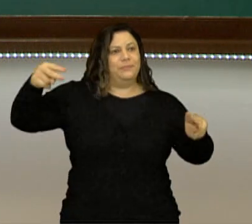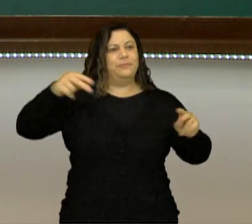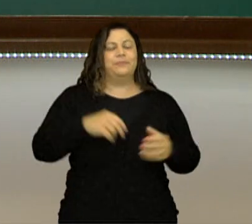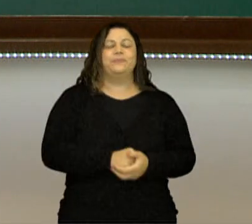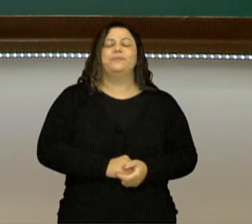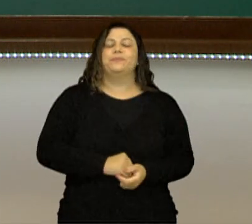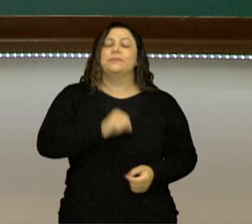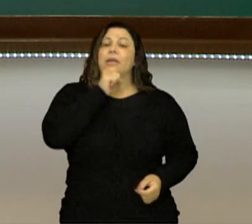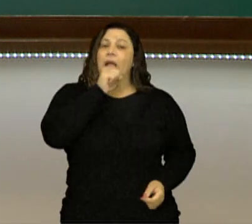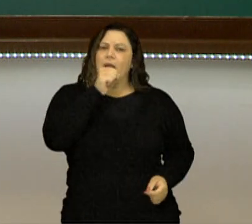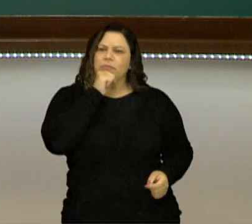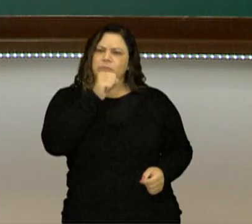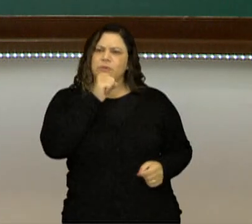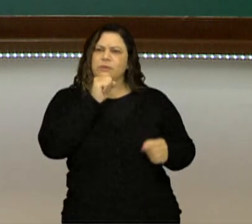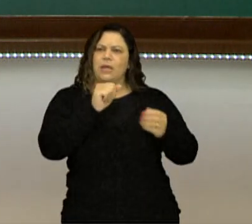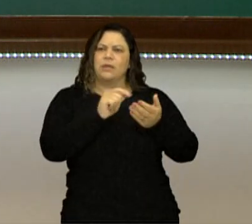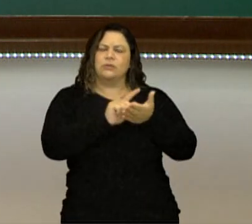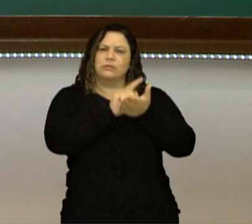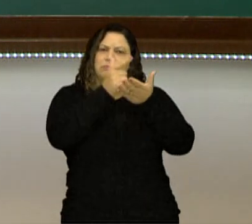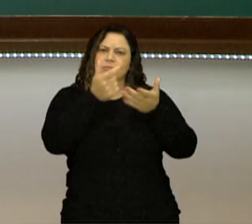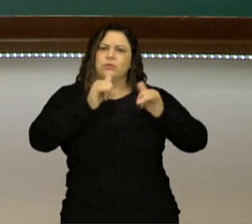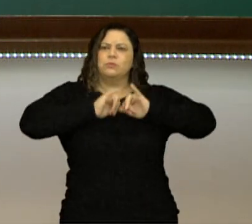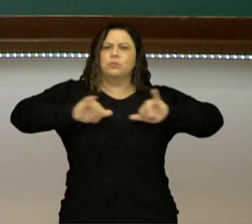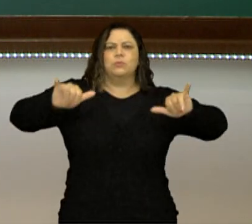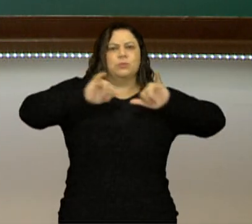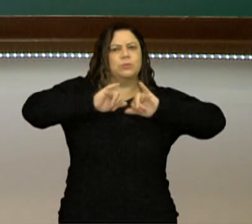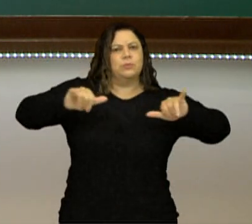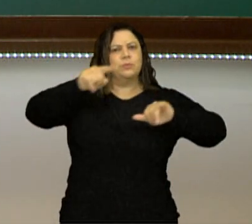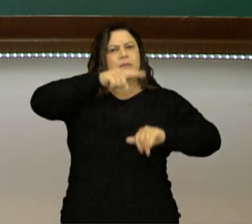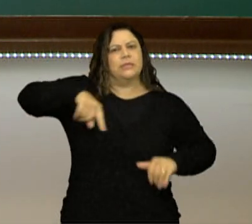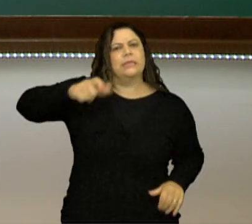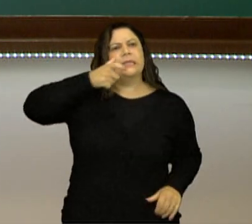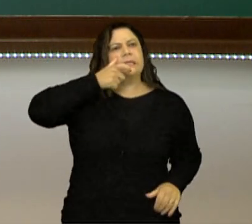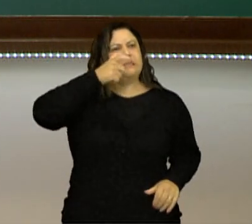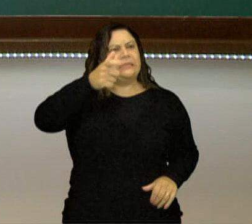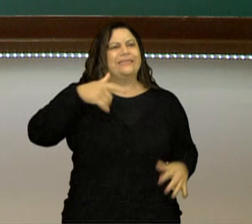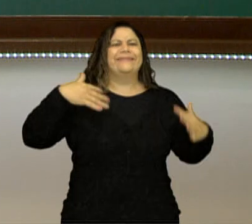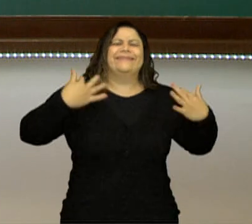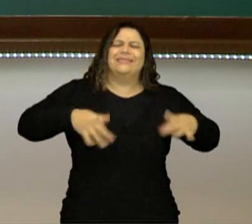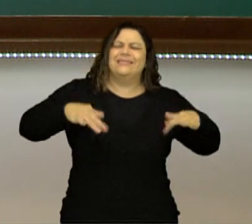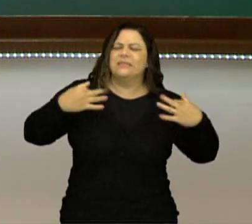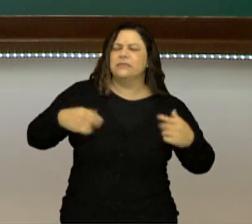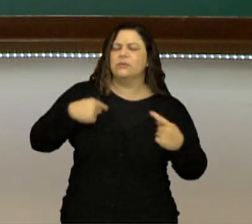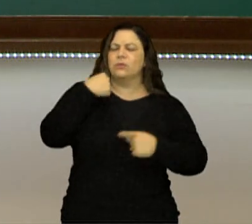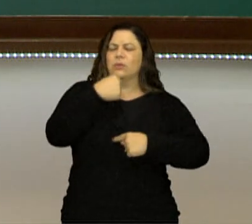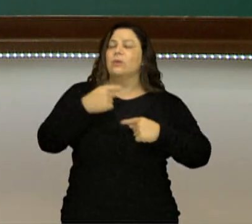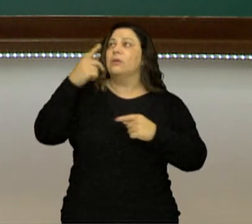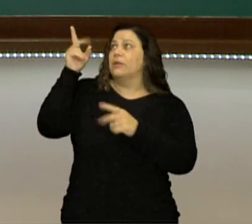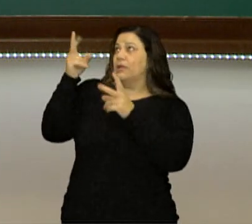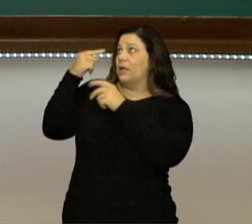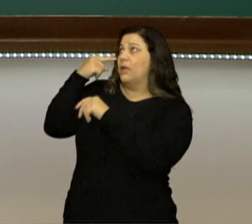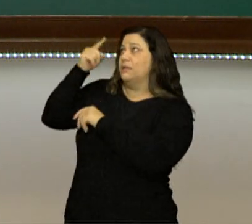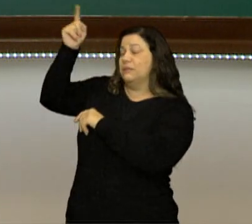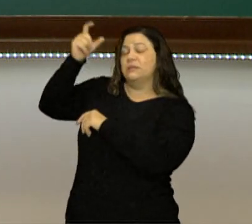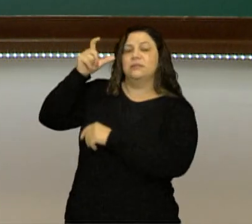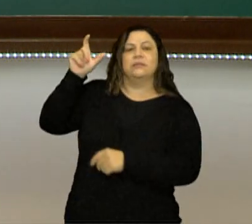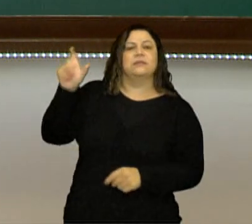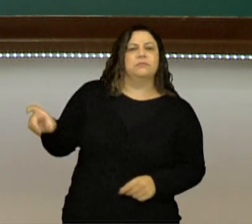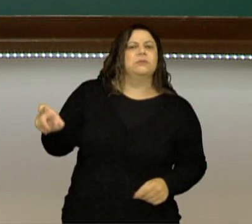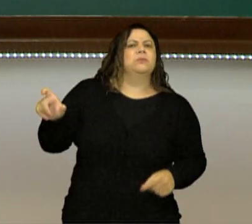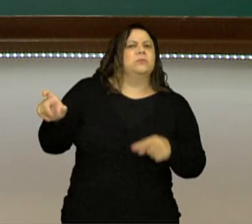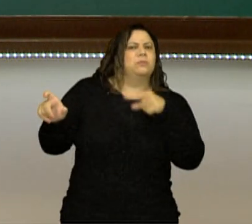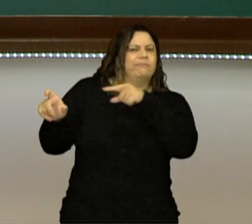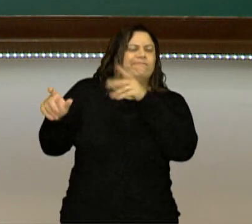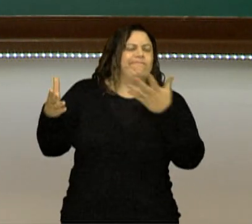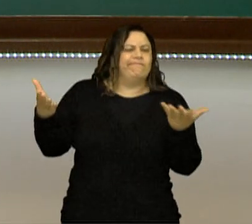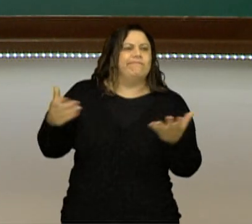Reportagem para vocês bem interessante, embora a dor com que essas pessoas convivam, né, o sofrimento, mas é importante a gente entender. O